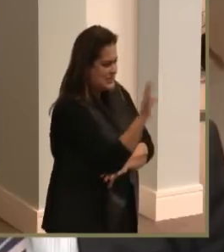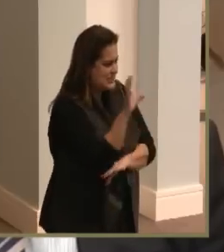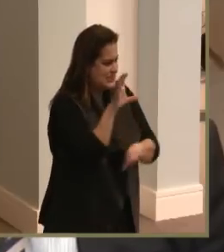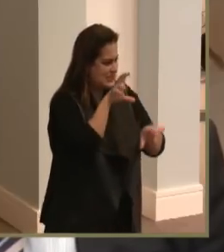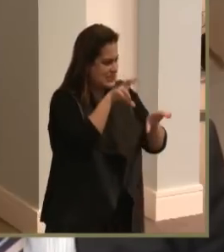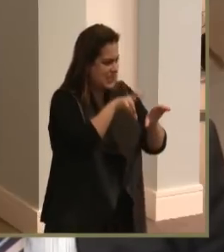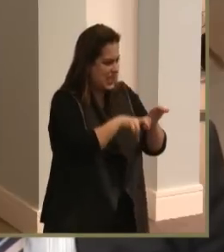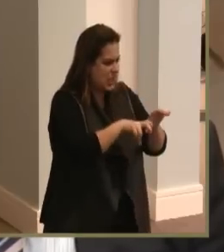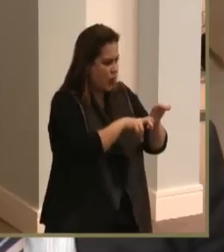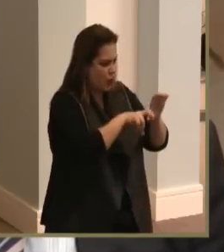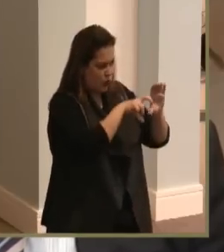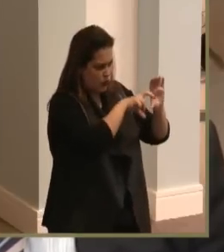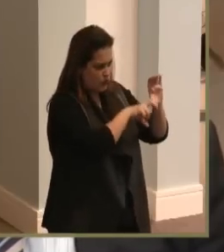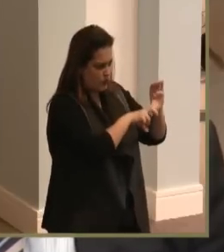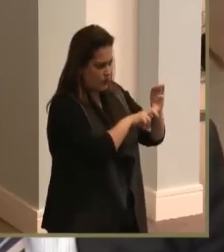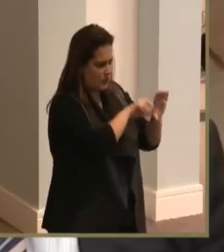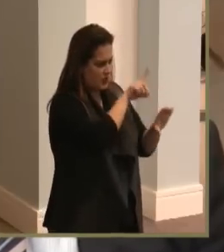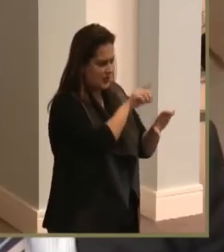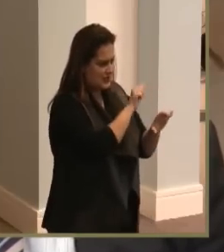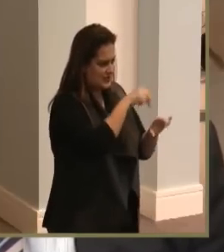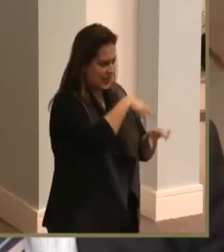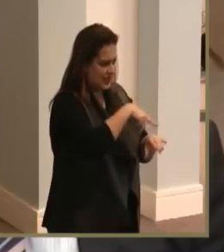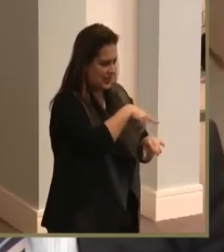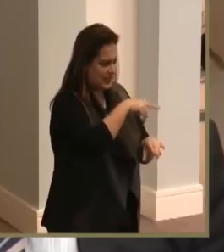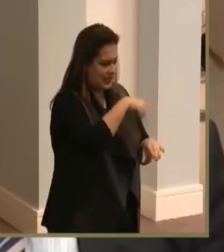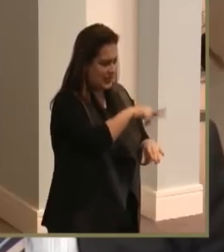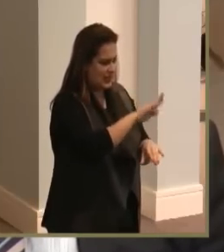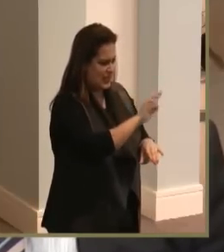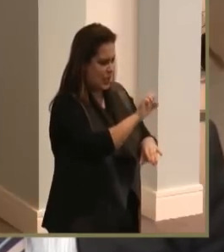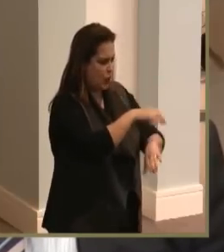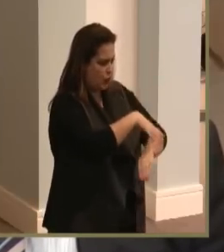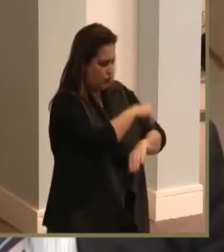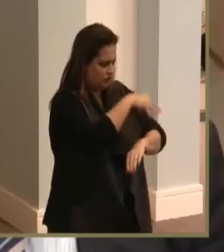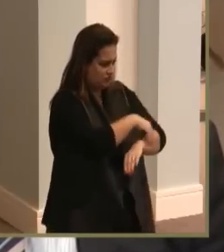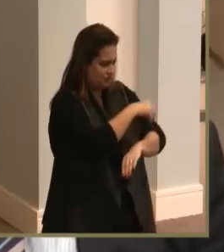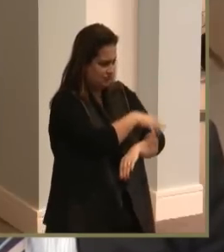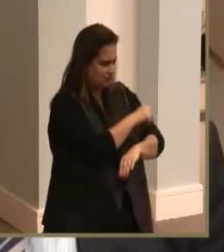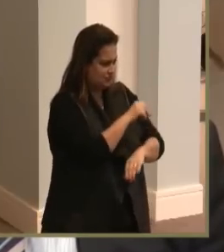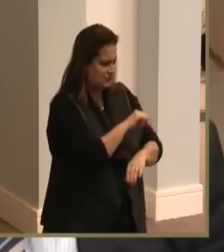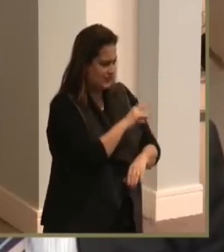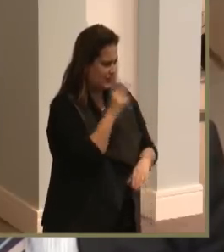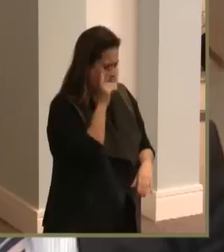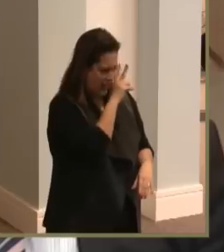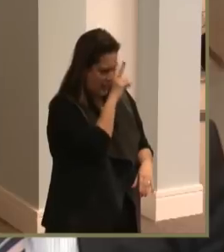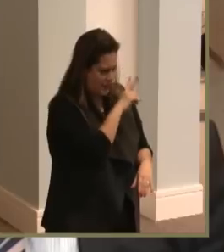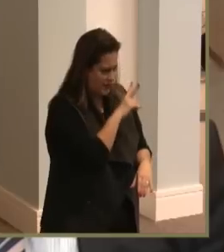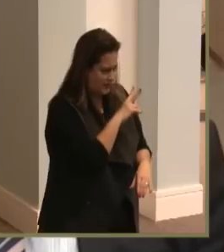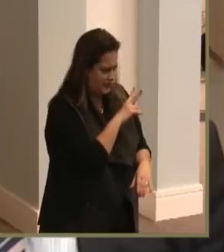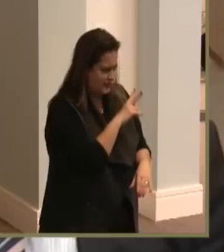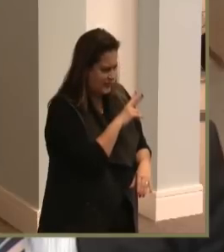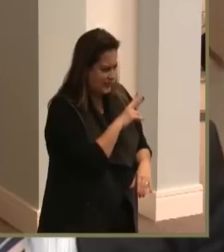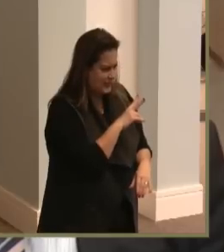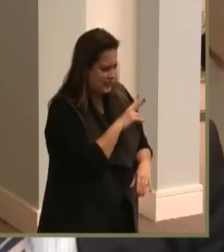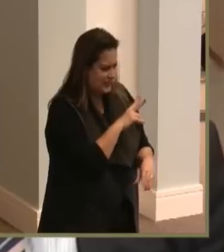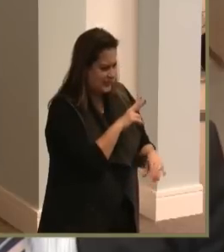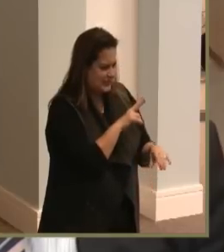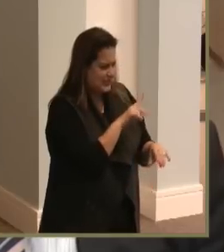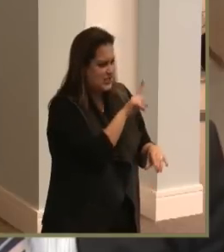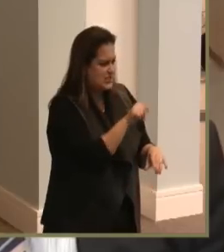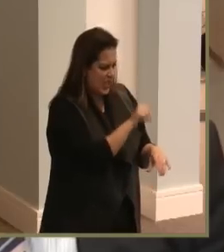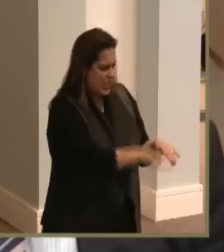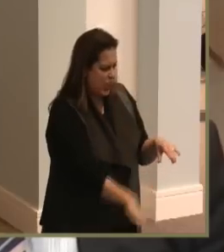casa, ele vai dizer: Senhor, se eu tenho defraudado alguém, eu quero devolver 4 vezes mais. Que conversão!